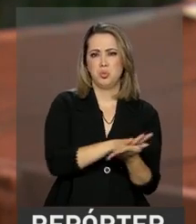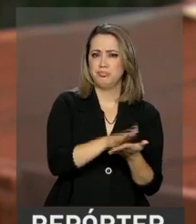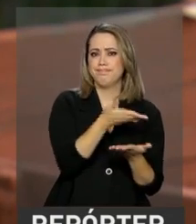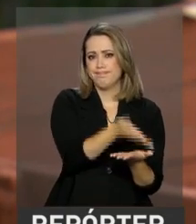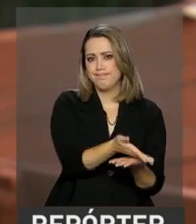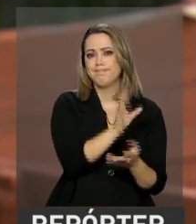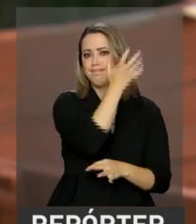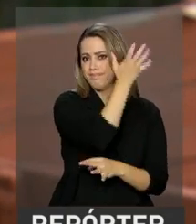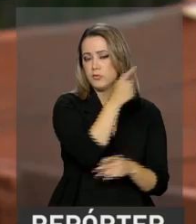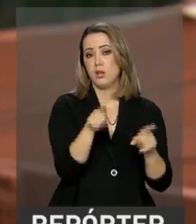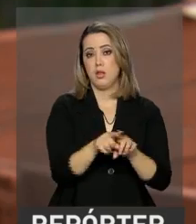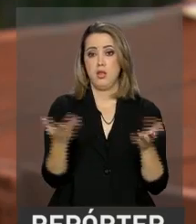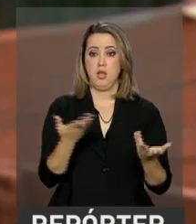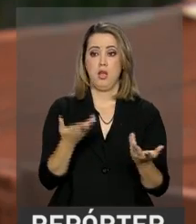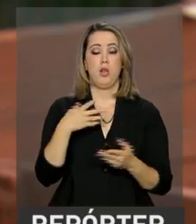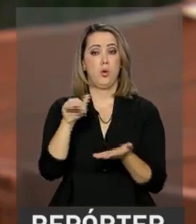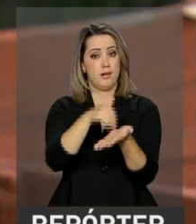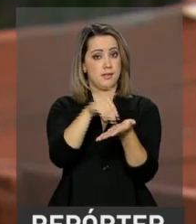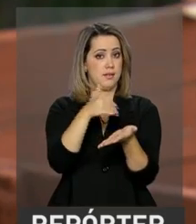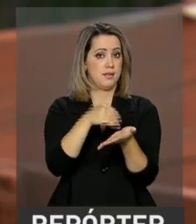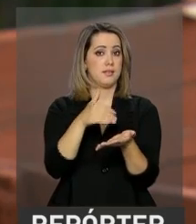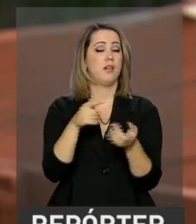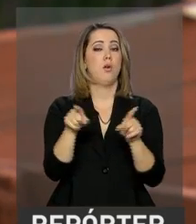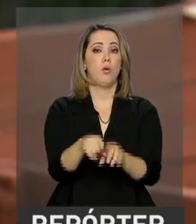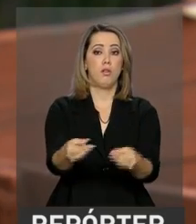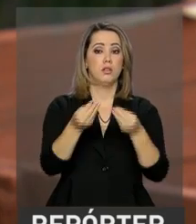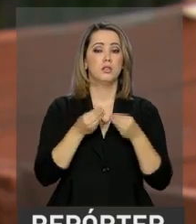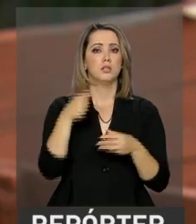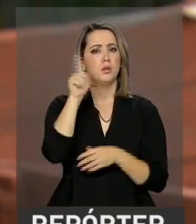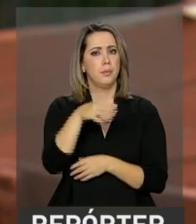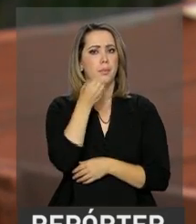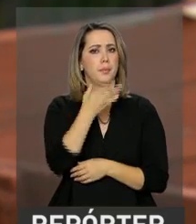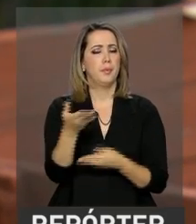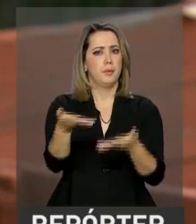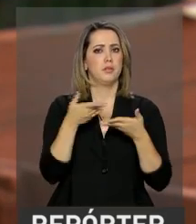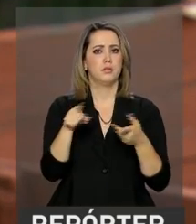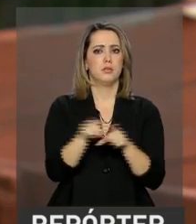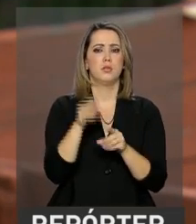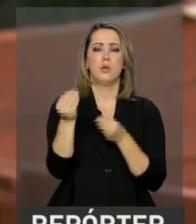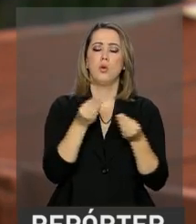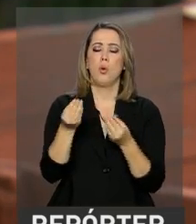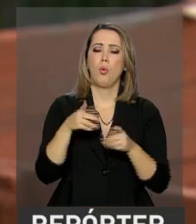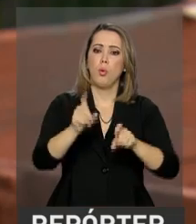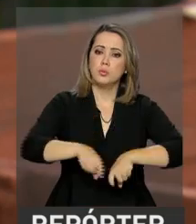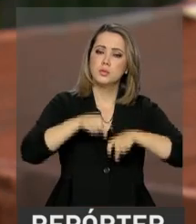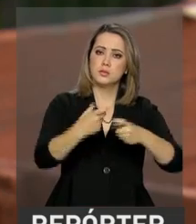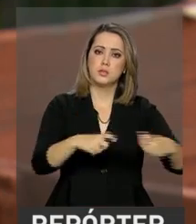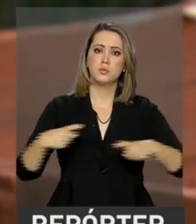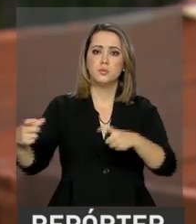controle e o cadastro ambiental Rural ele vem justamente para ter esse mapeamento né de do território